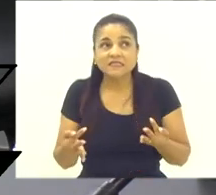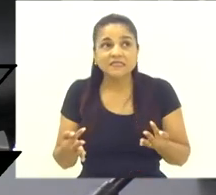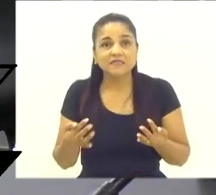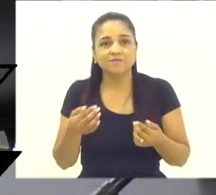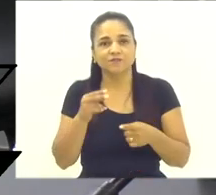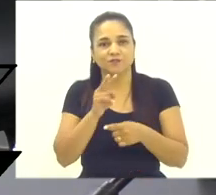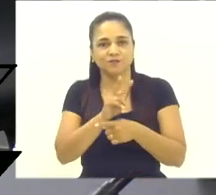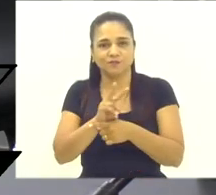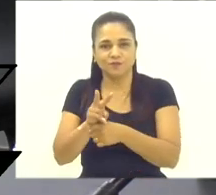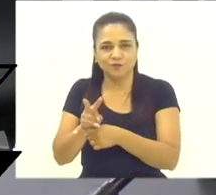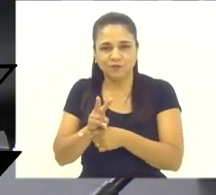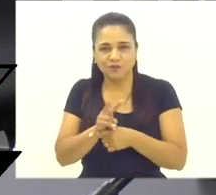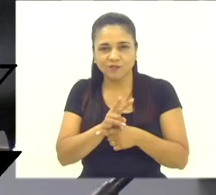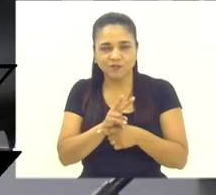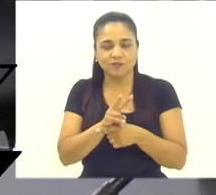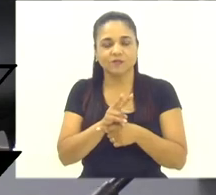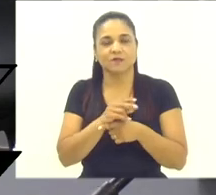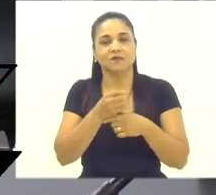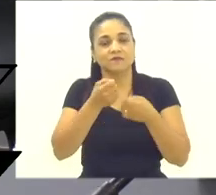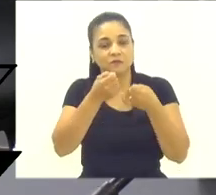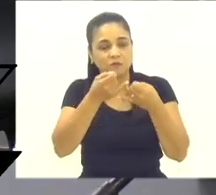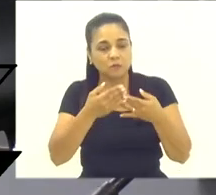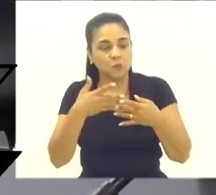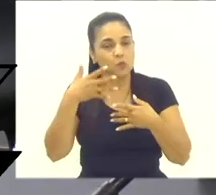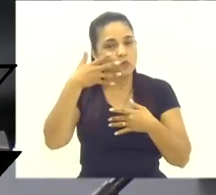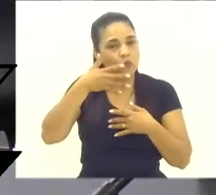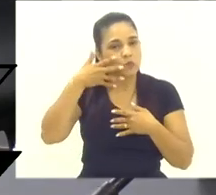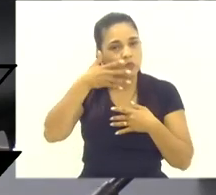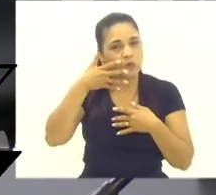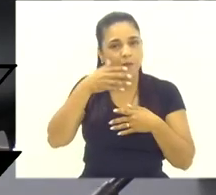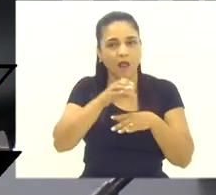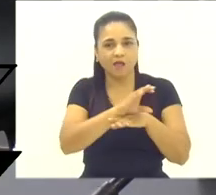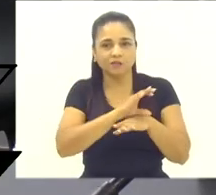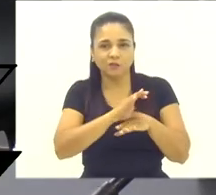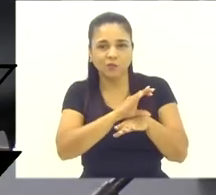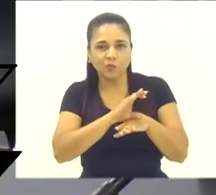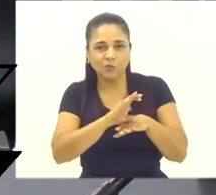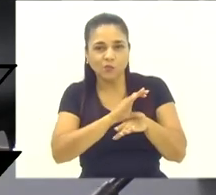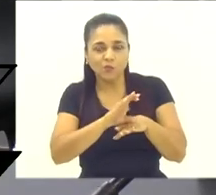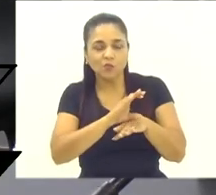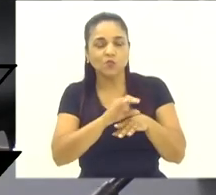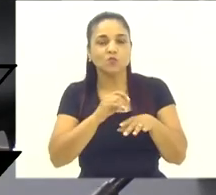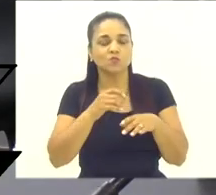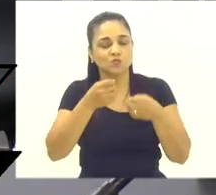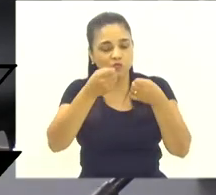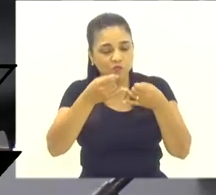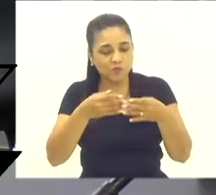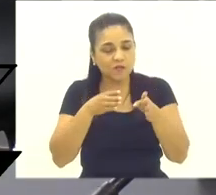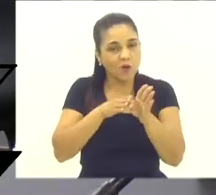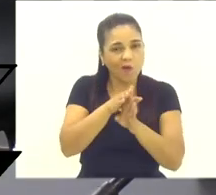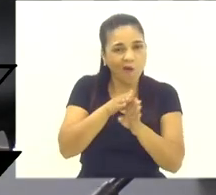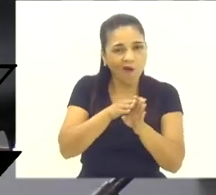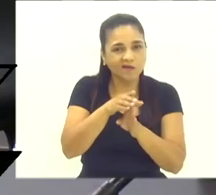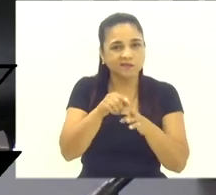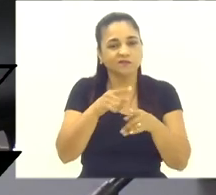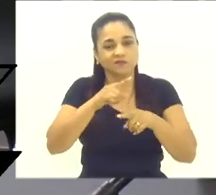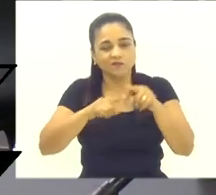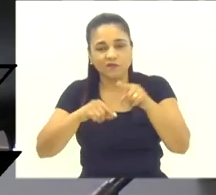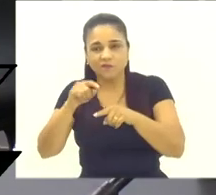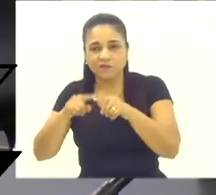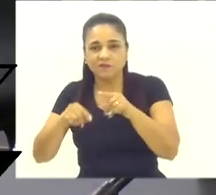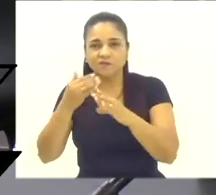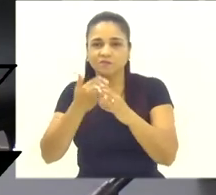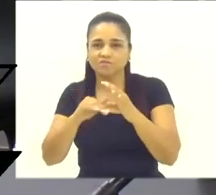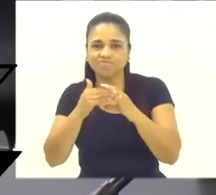que uma pequena formação pode ajudar né você tem você você pode ter ferramentas de mensageria